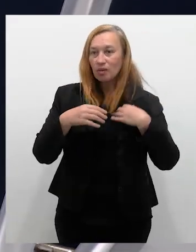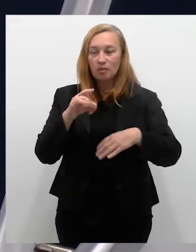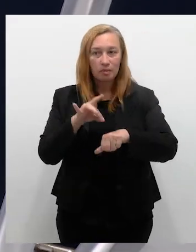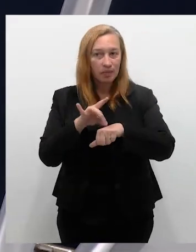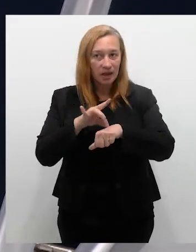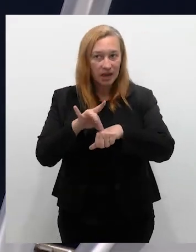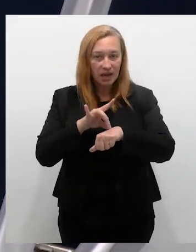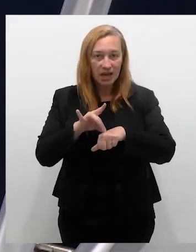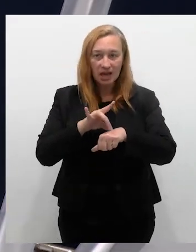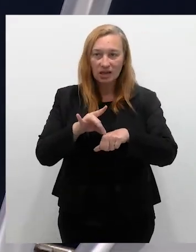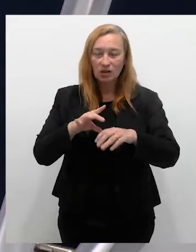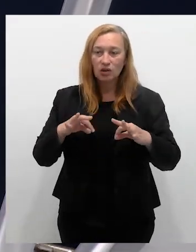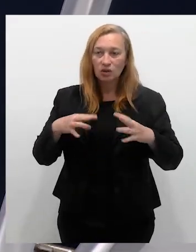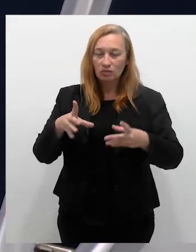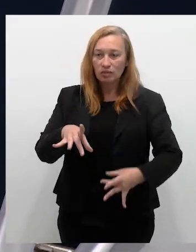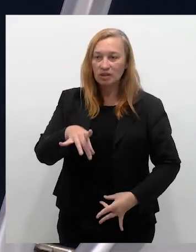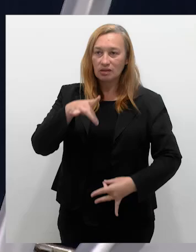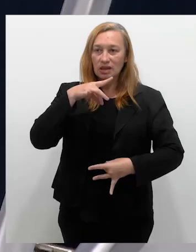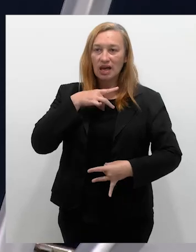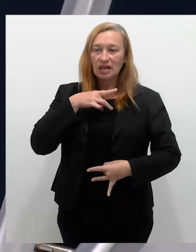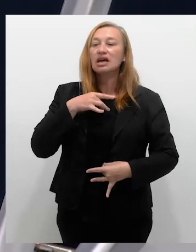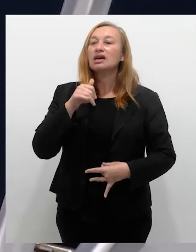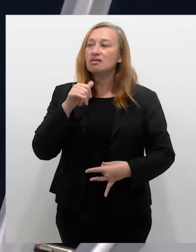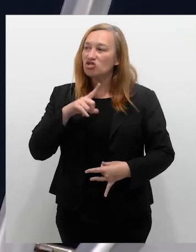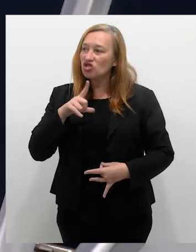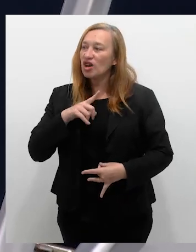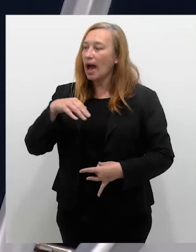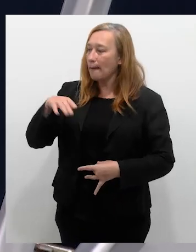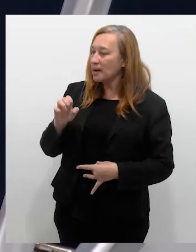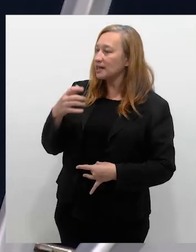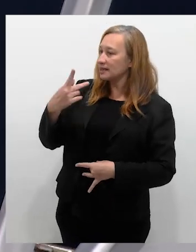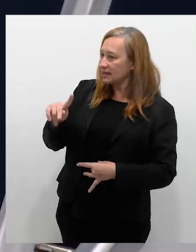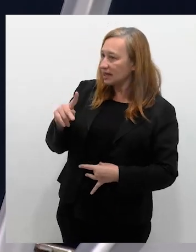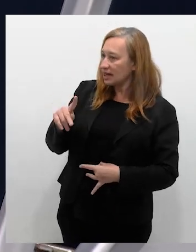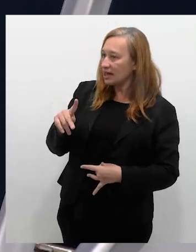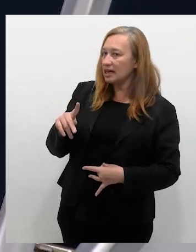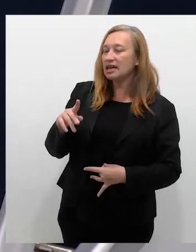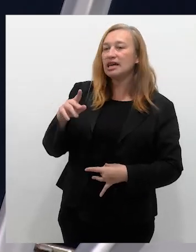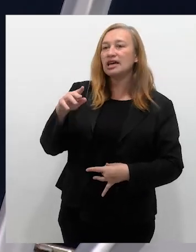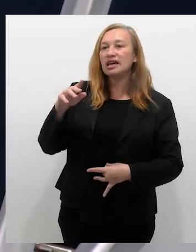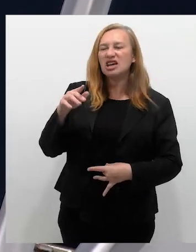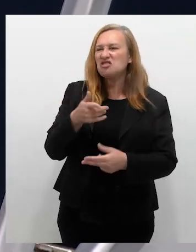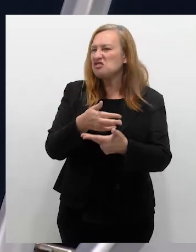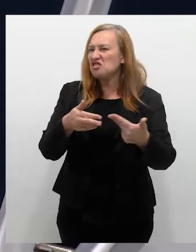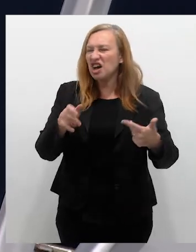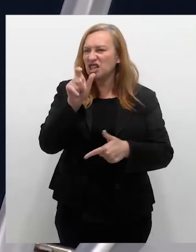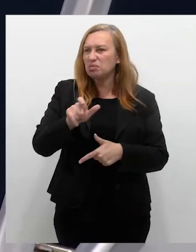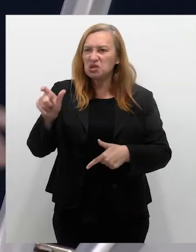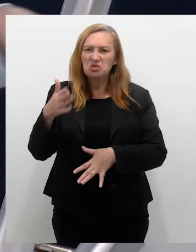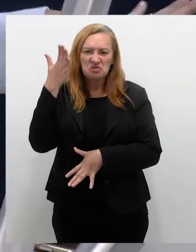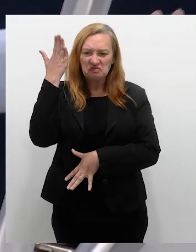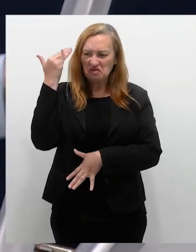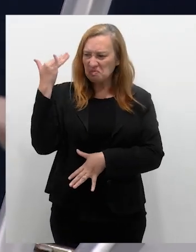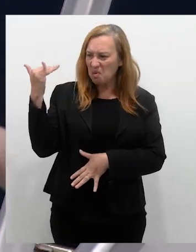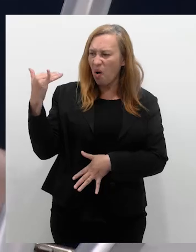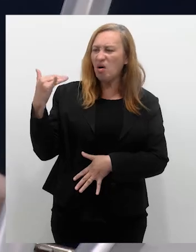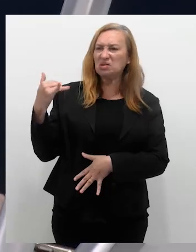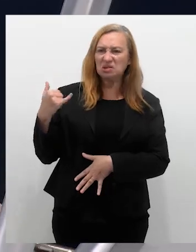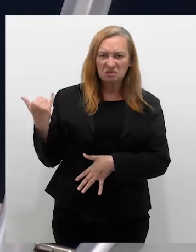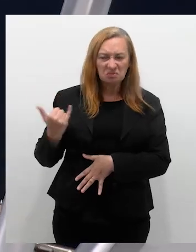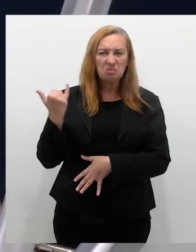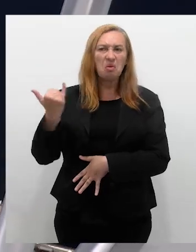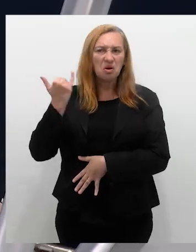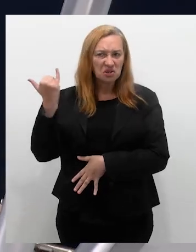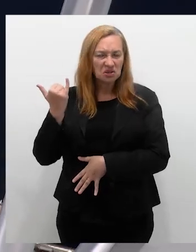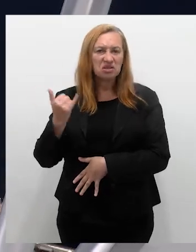tal. E era uma cena que tava a mãe dele, tava o Luiz Antônio Gimenez, Guilhermina Guinle. Era uma cena que tinha